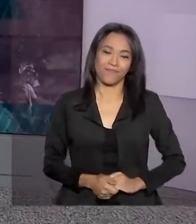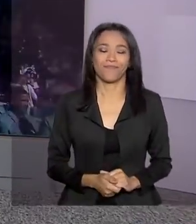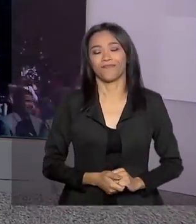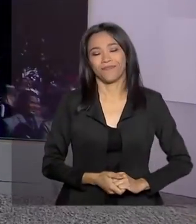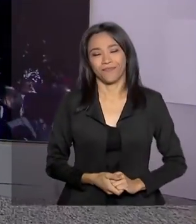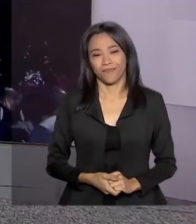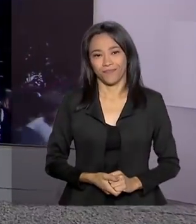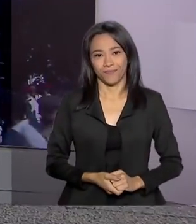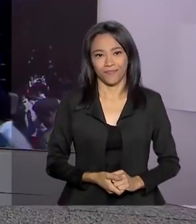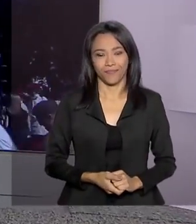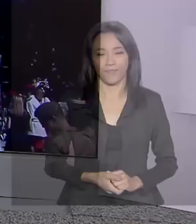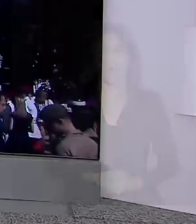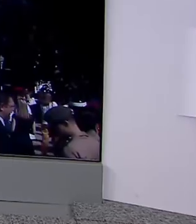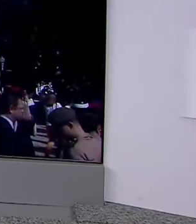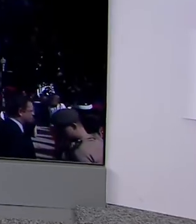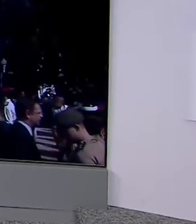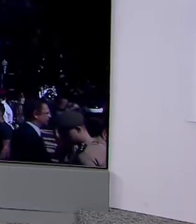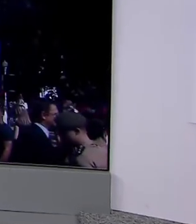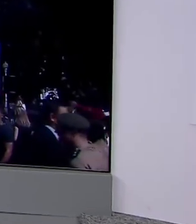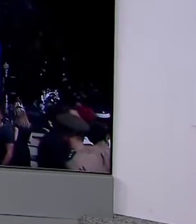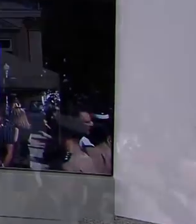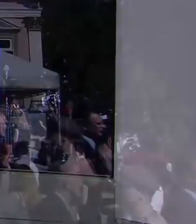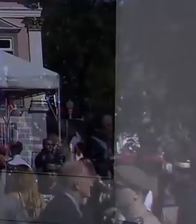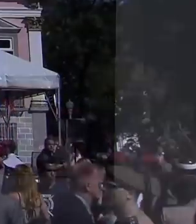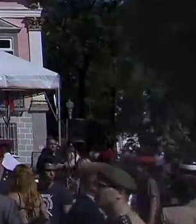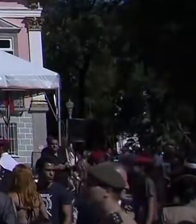Tchau. Tchau.